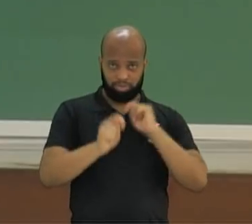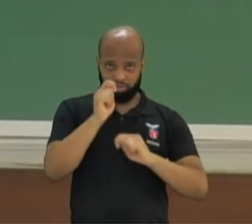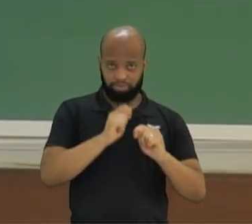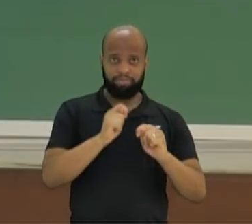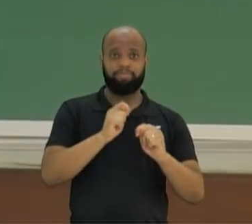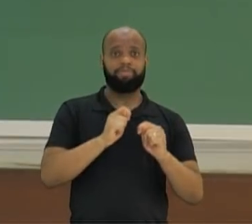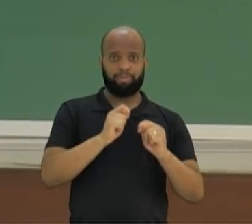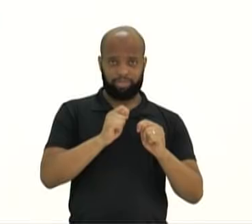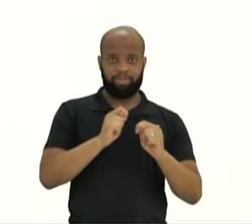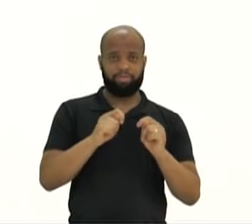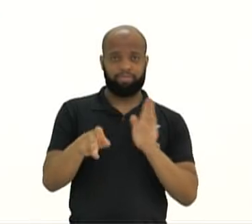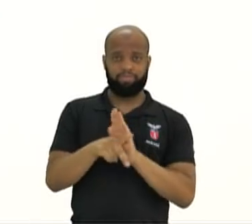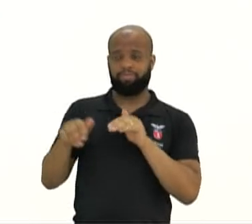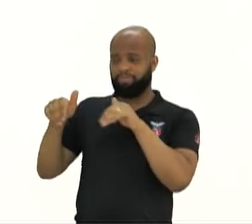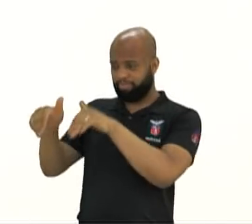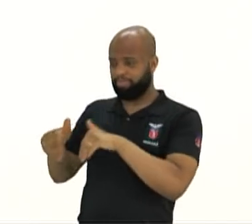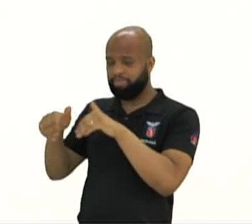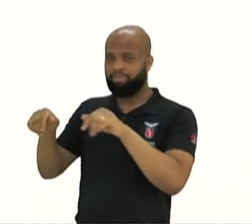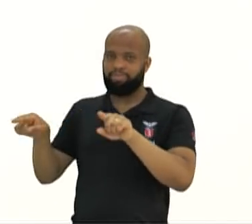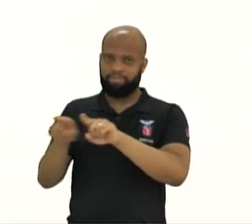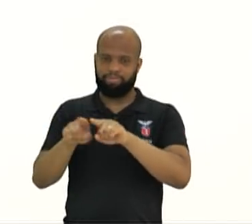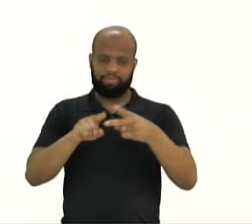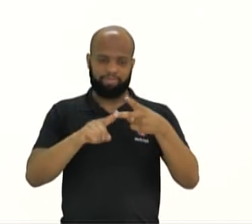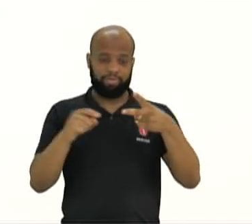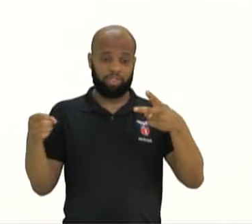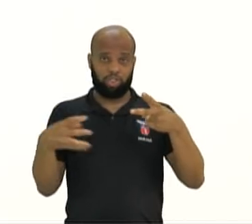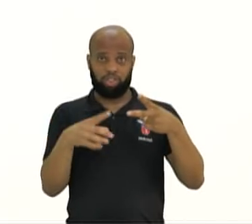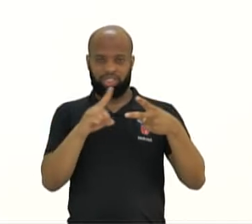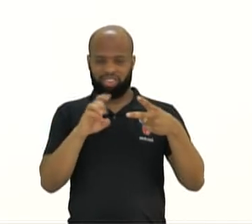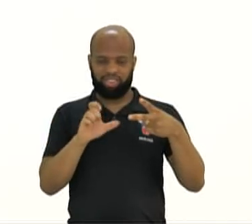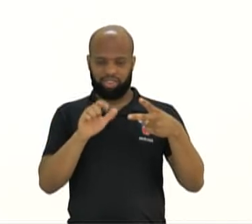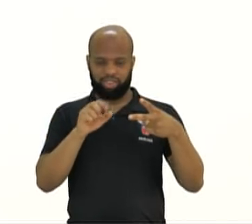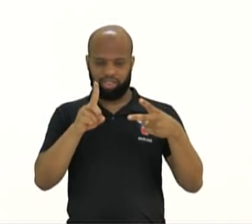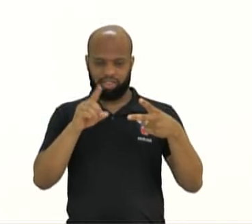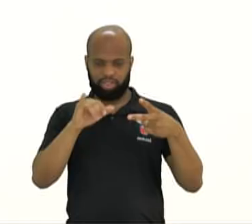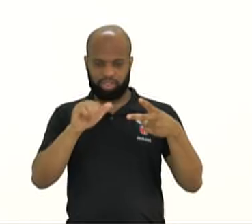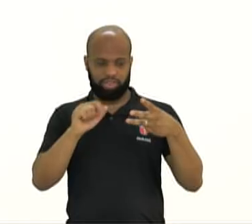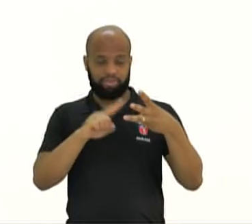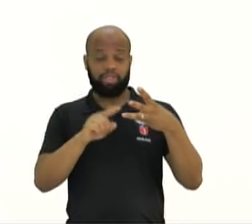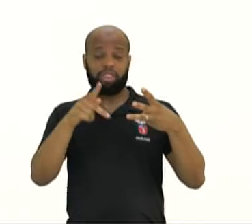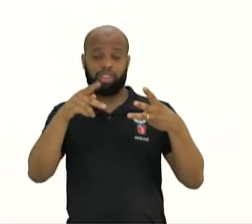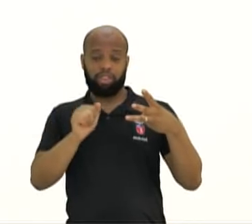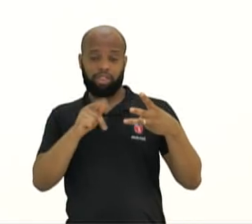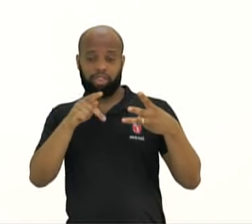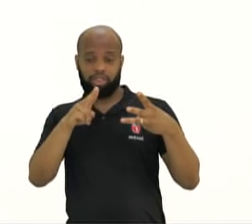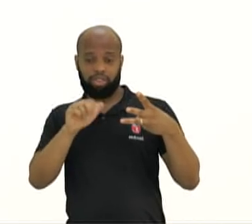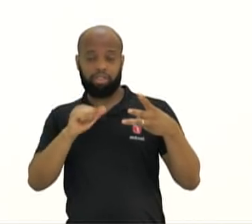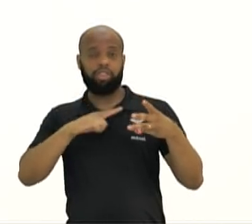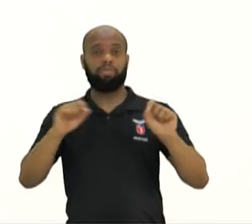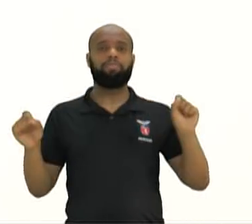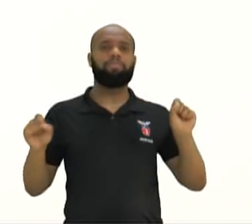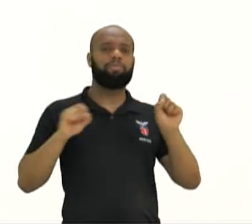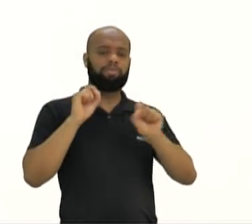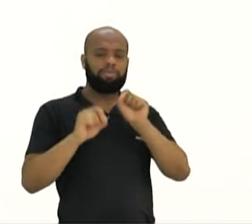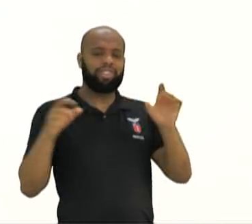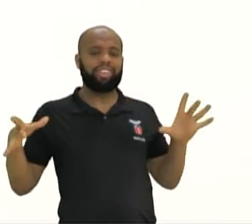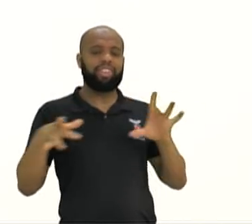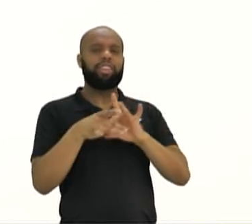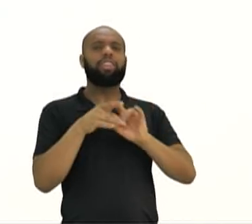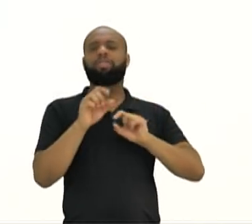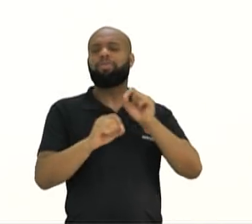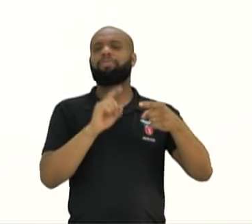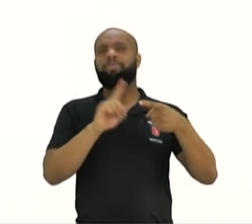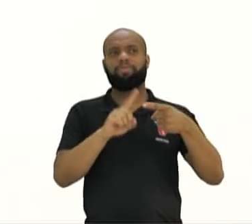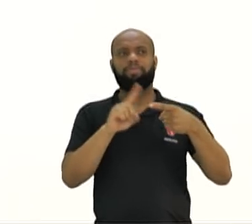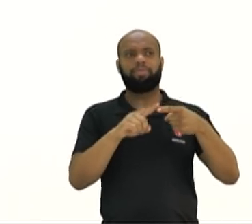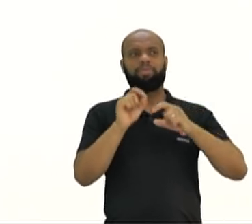e Papua Nova Guiné mais forte é o fato de estarem associados a letra A, Área de Livre Comércio das